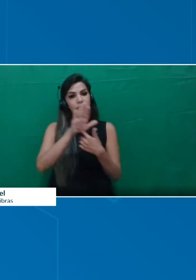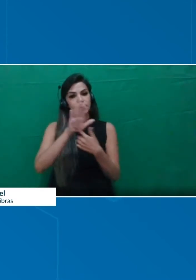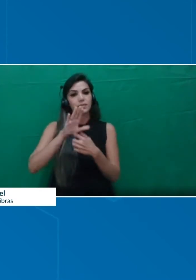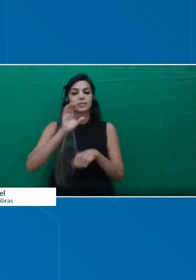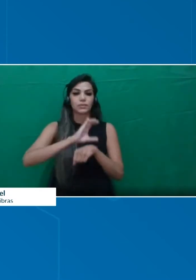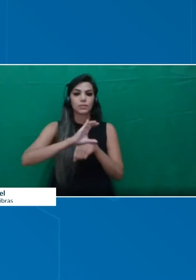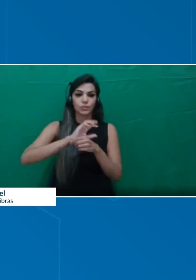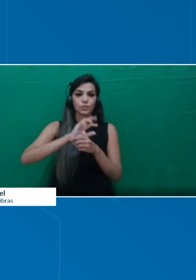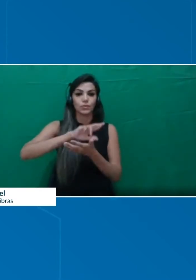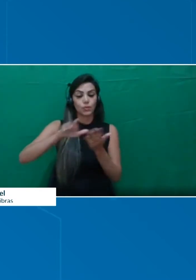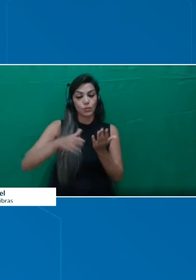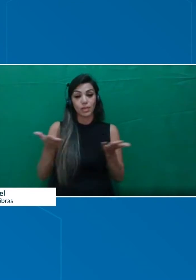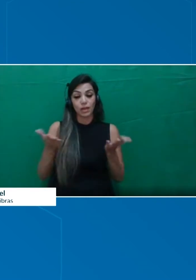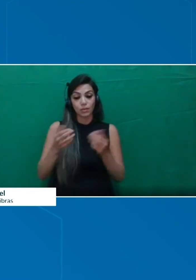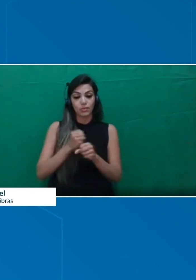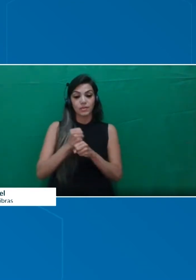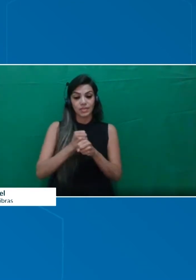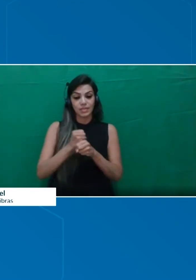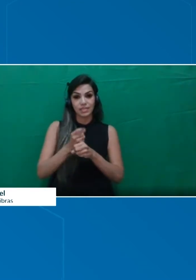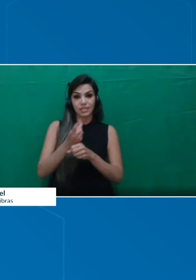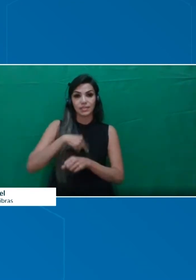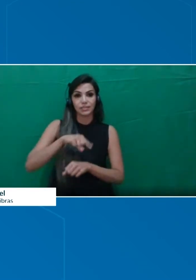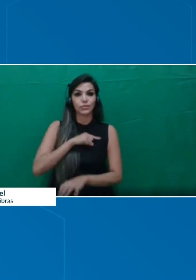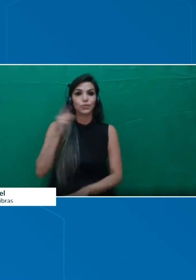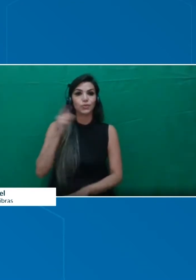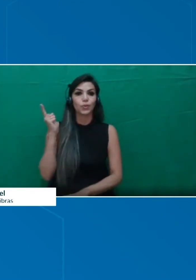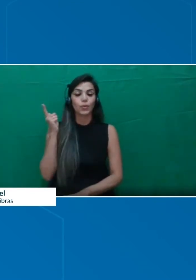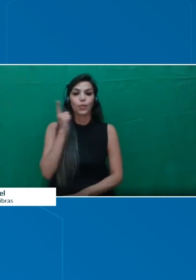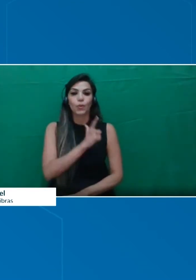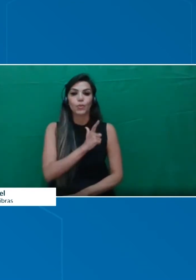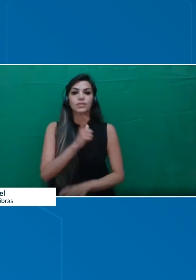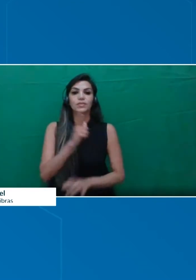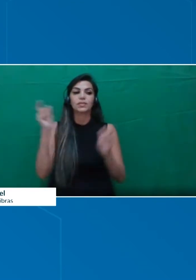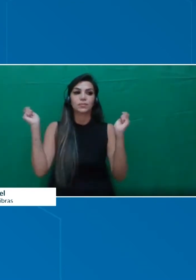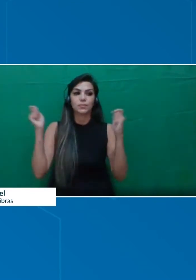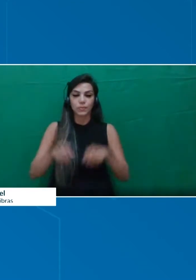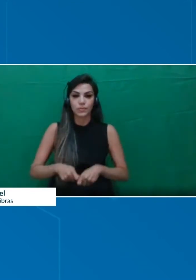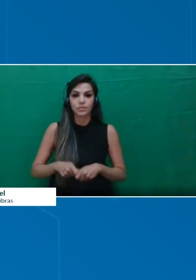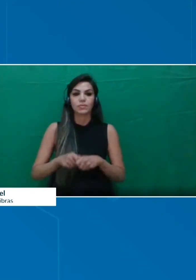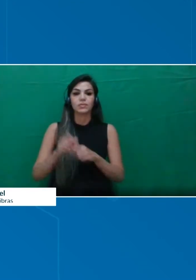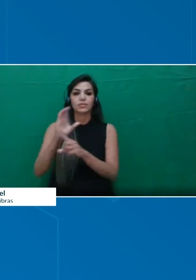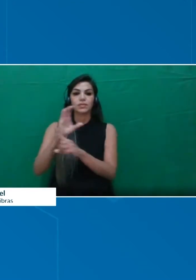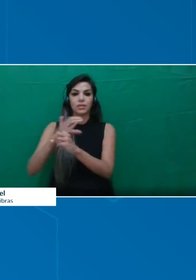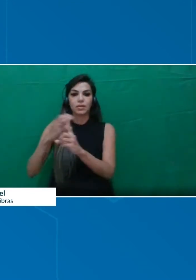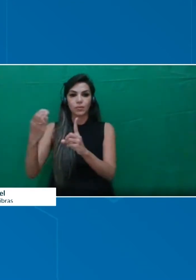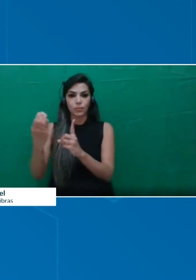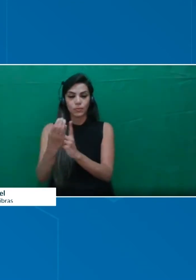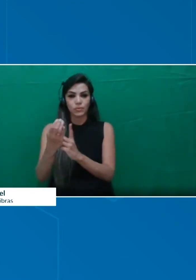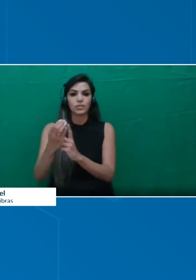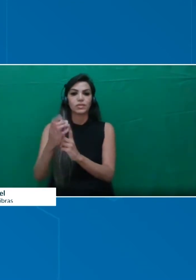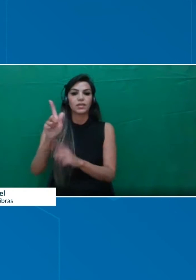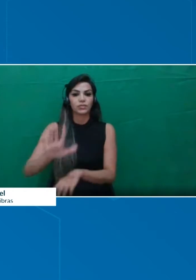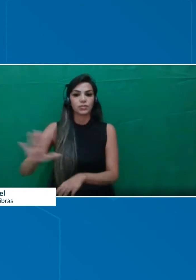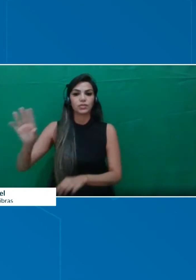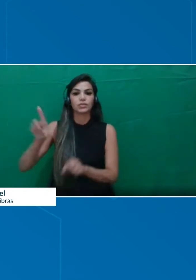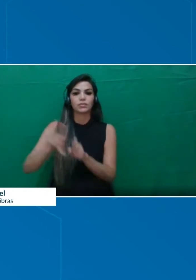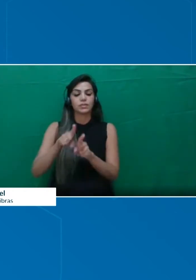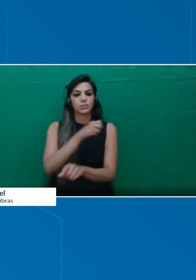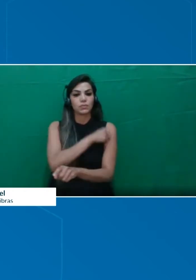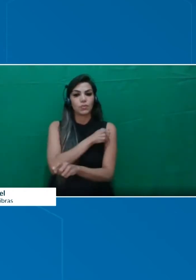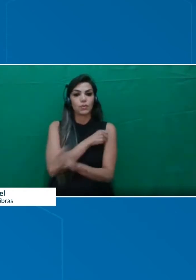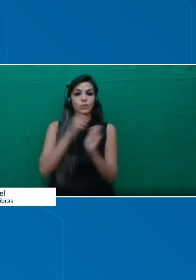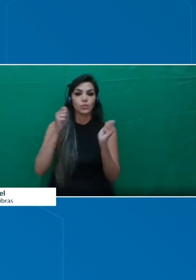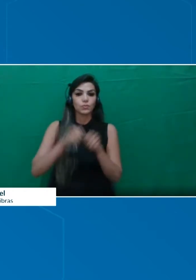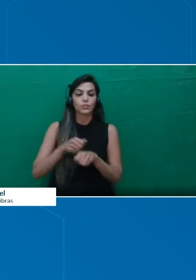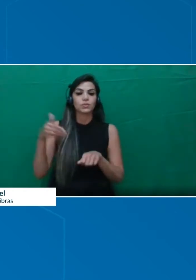gente conseguisse ampliar ainda mais a possibilidade de que os estudantes e a comunidade em geral pudessem acessar informações com relação aos